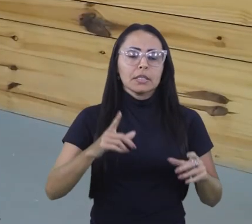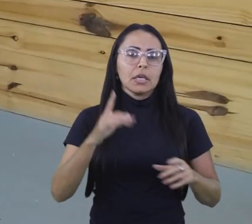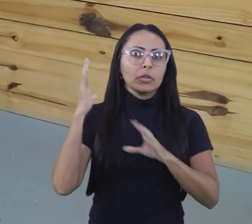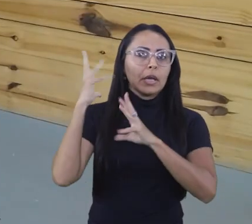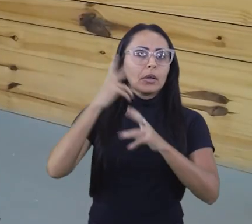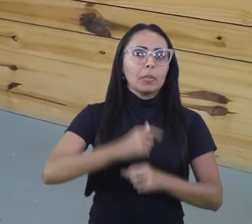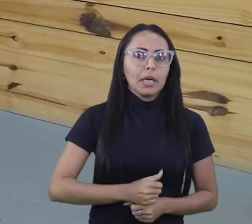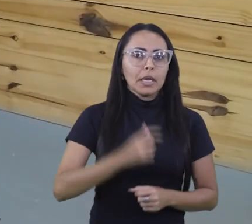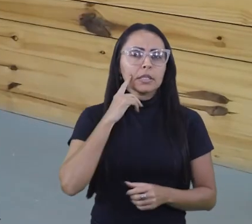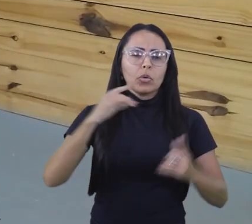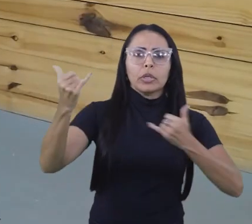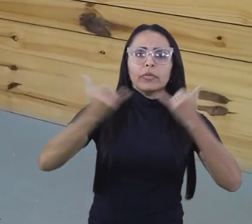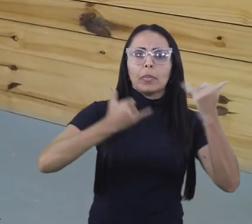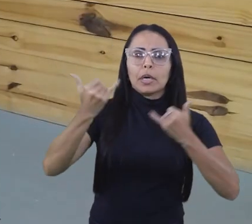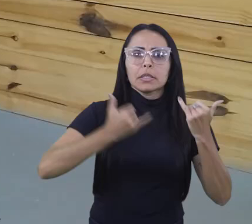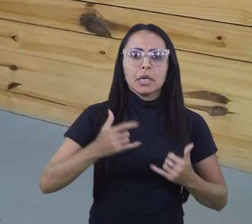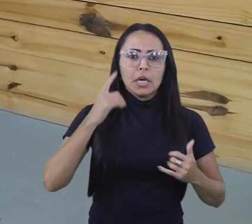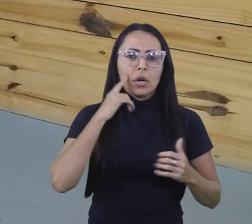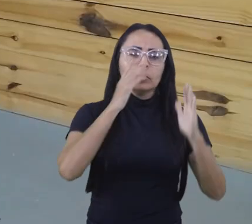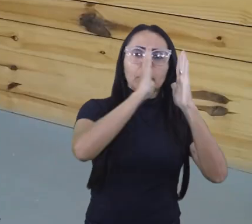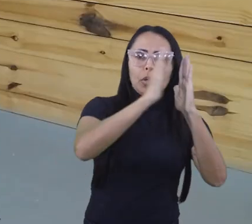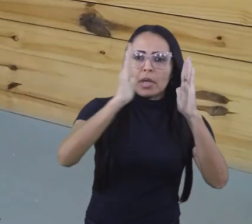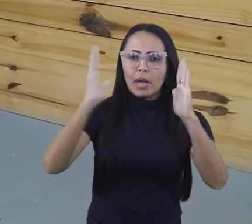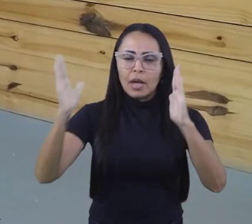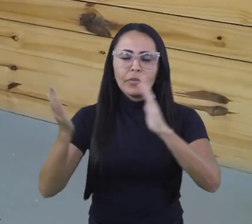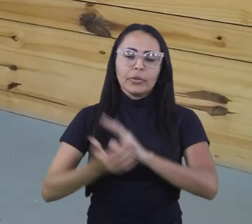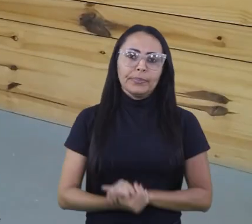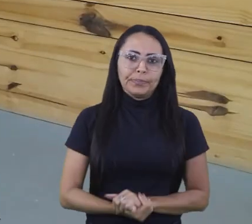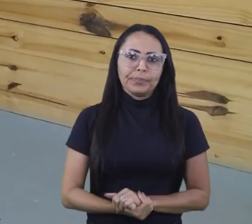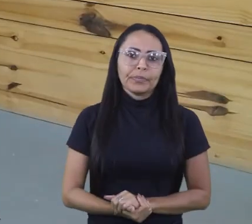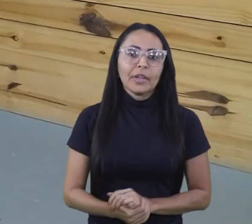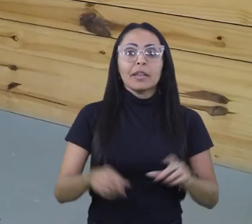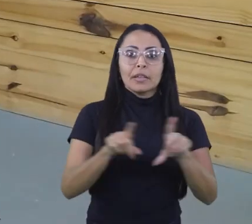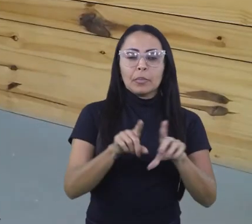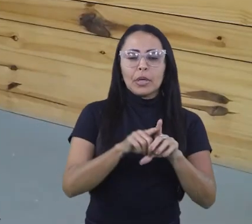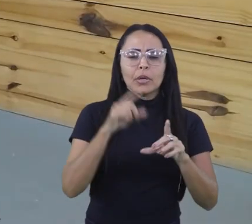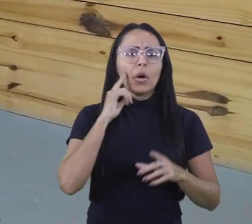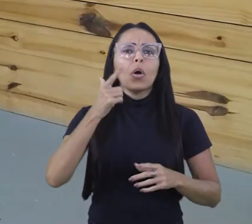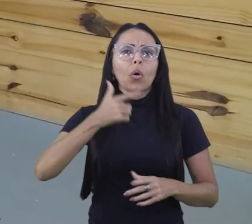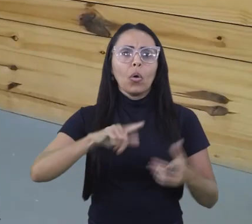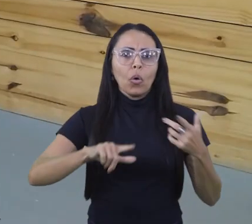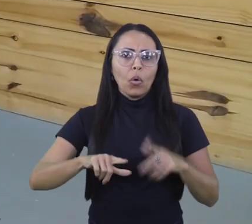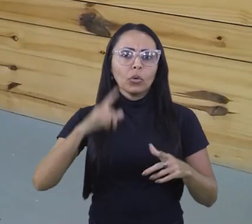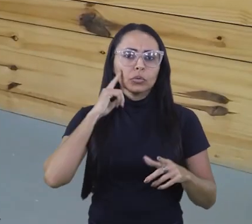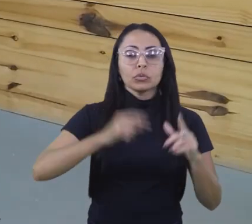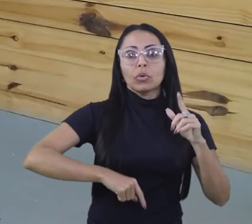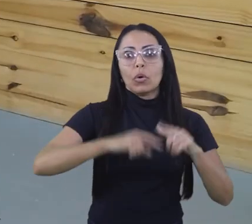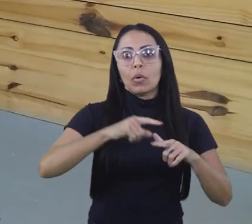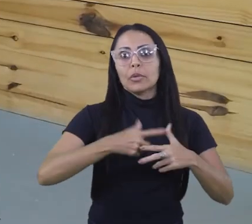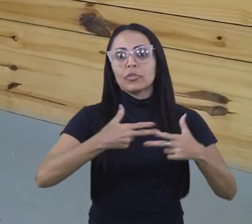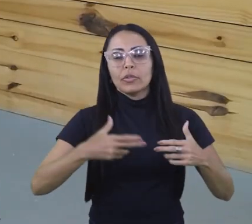da informação, né, como os catálogos bibliográficos, né, e também, né, outros objetos, né,